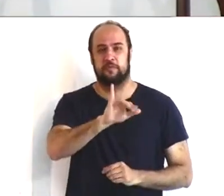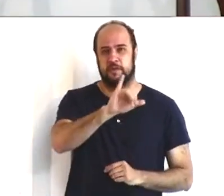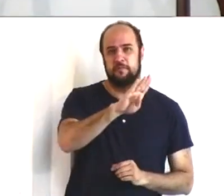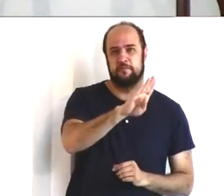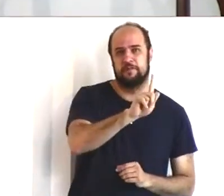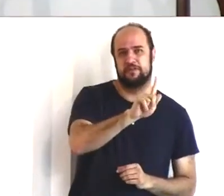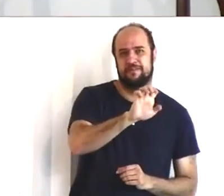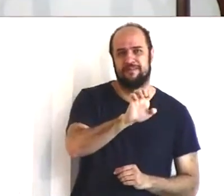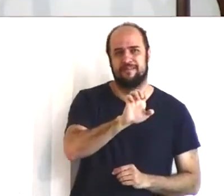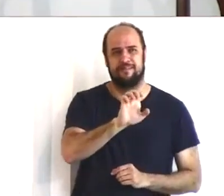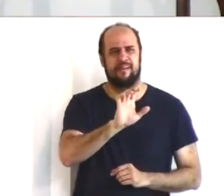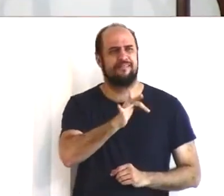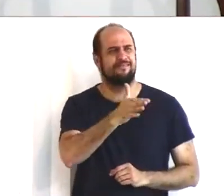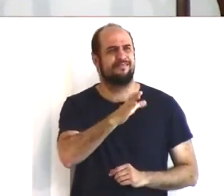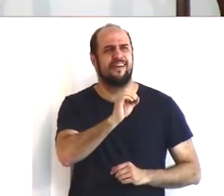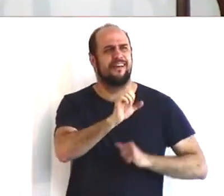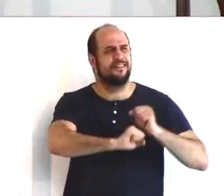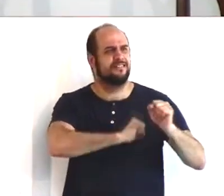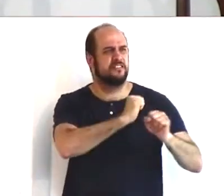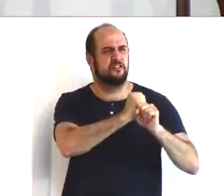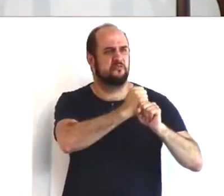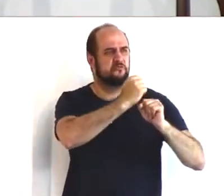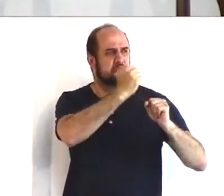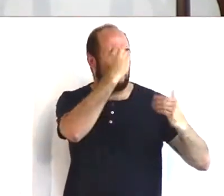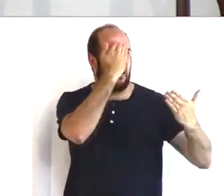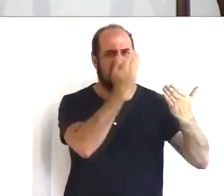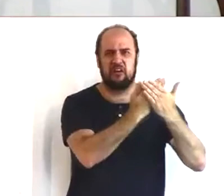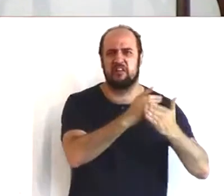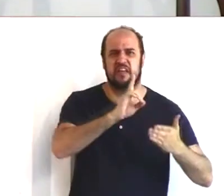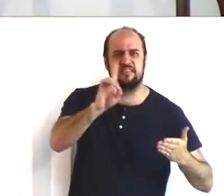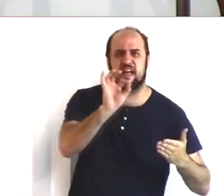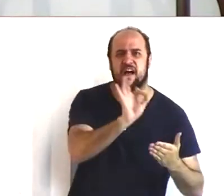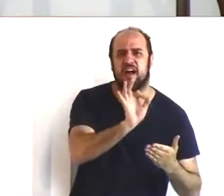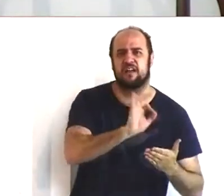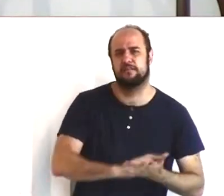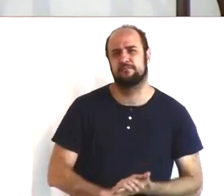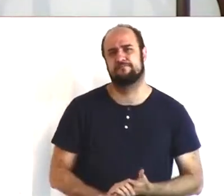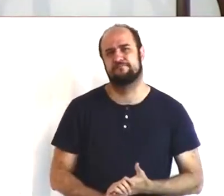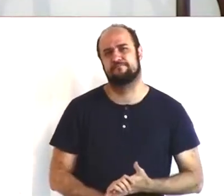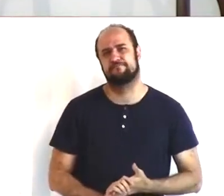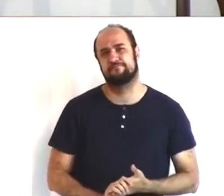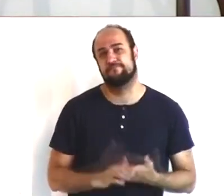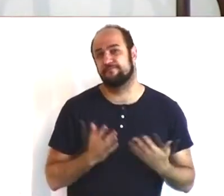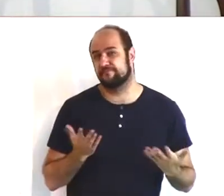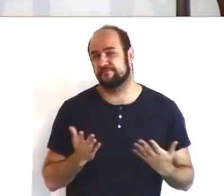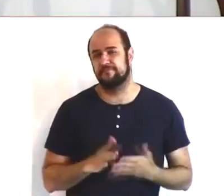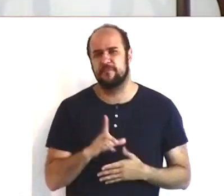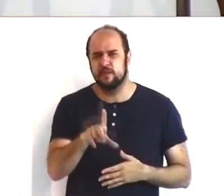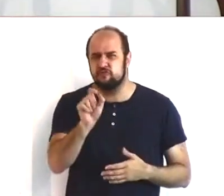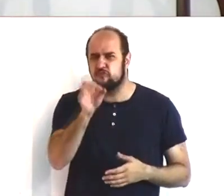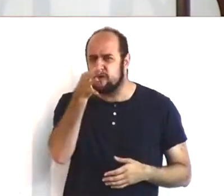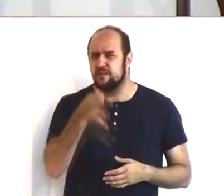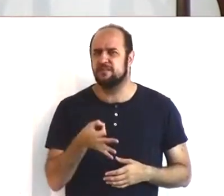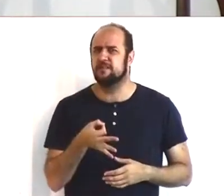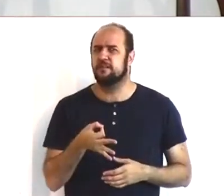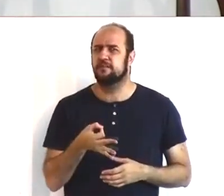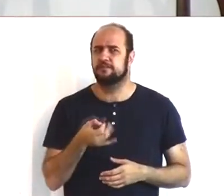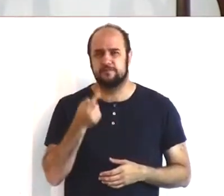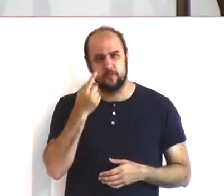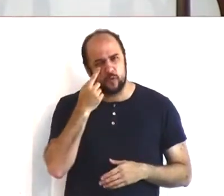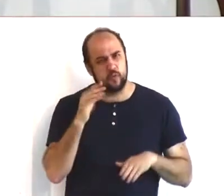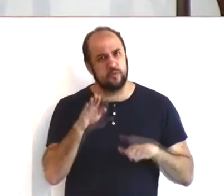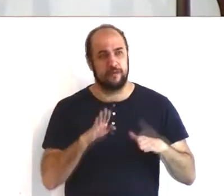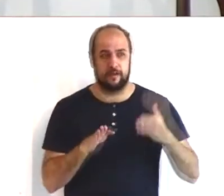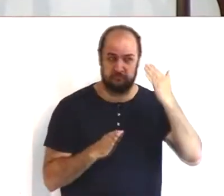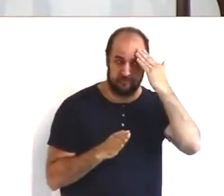a 5, 6 ou 10 anos. Se ser constante é uma escolha adequada, Cuidado com a